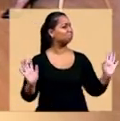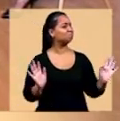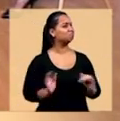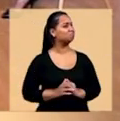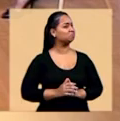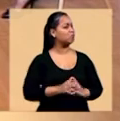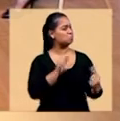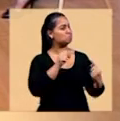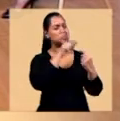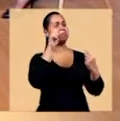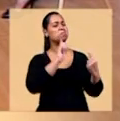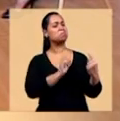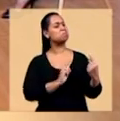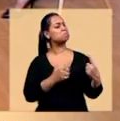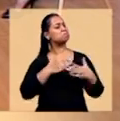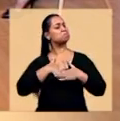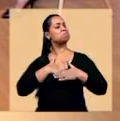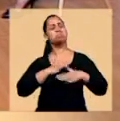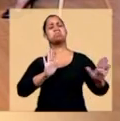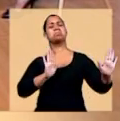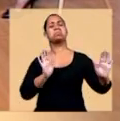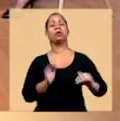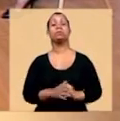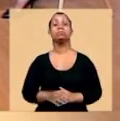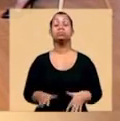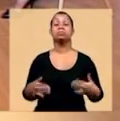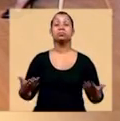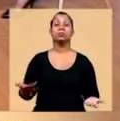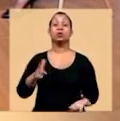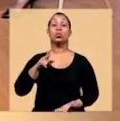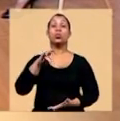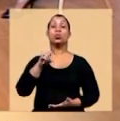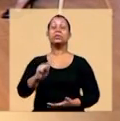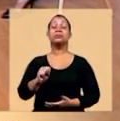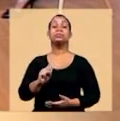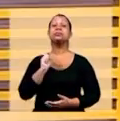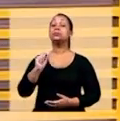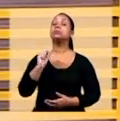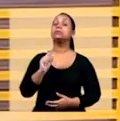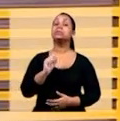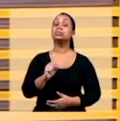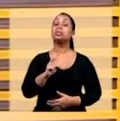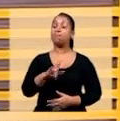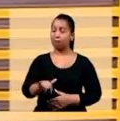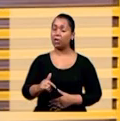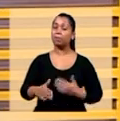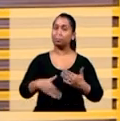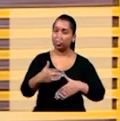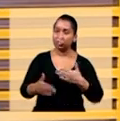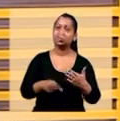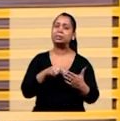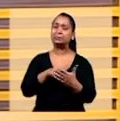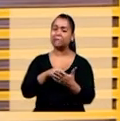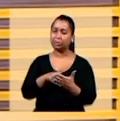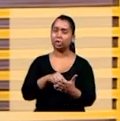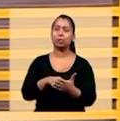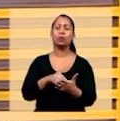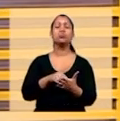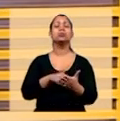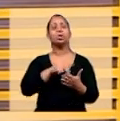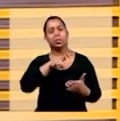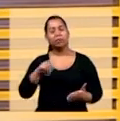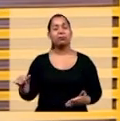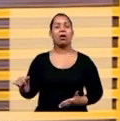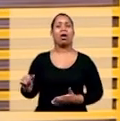simplesmente não quero e pronto, acabou. Meu santo não bateu e pronto, acabou. Ô Luiz Carlos, e quem quer prosseguir com